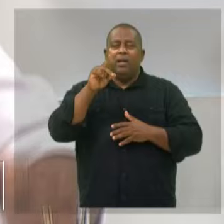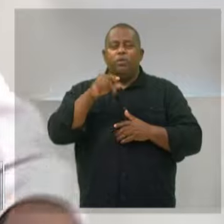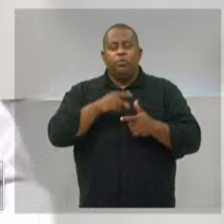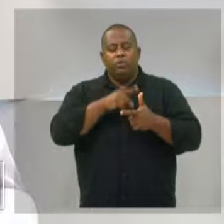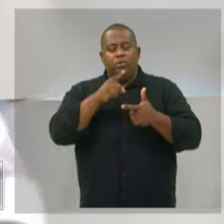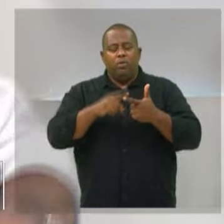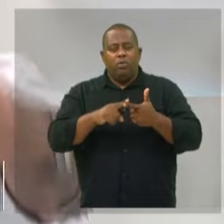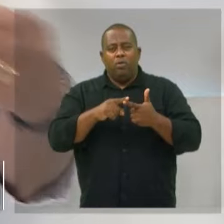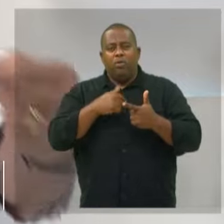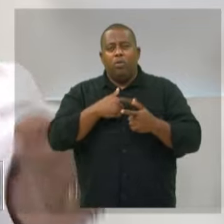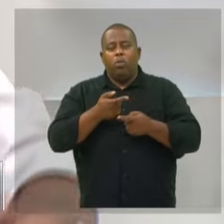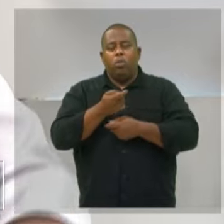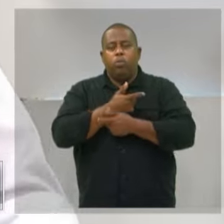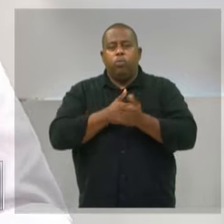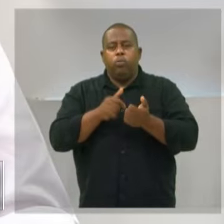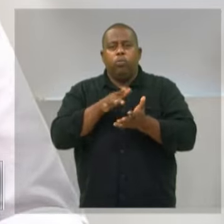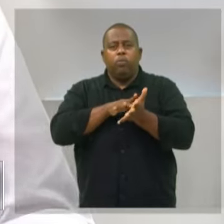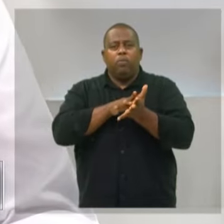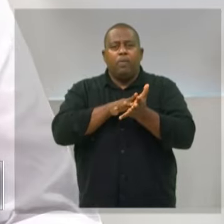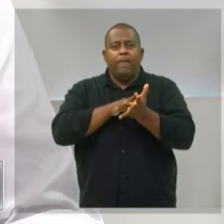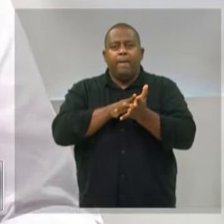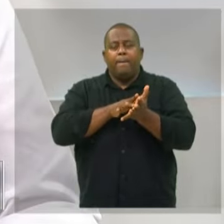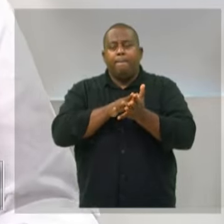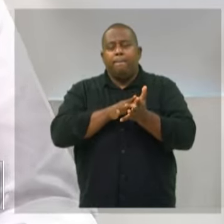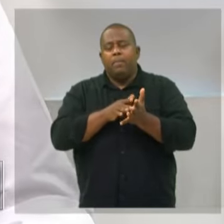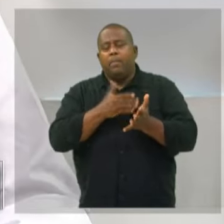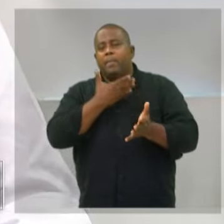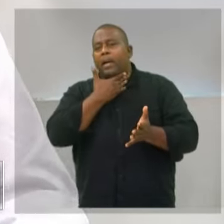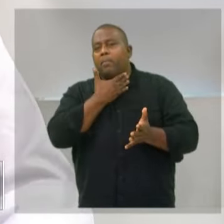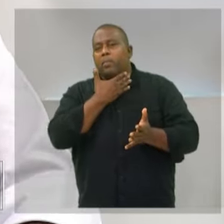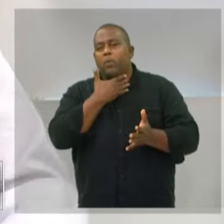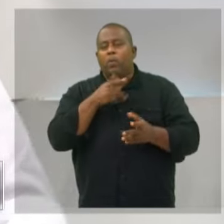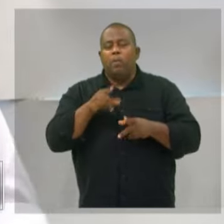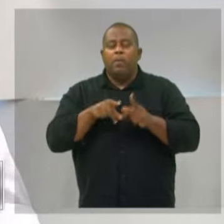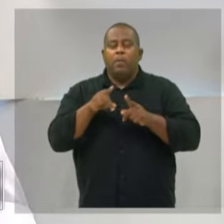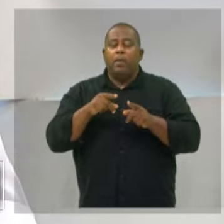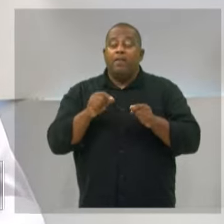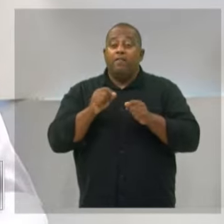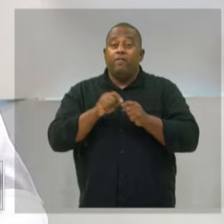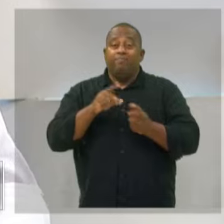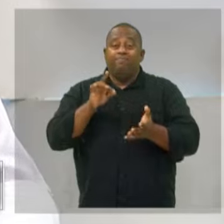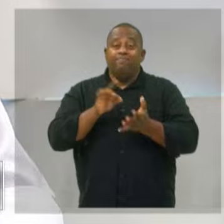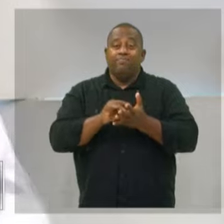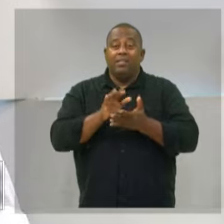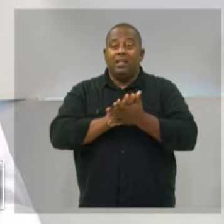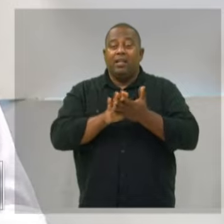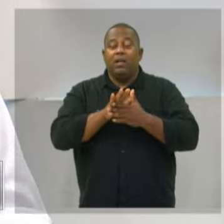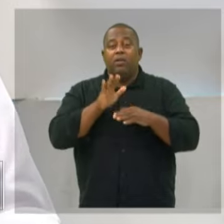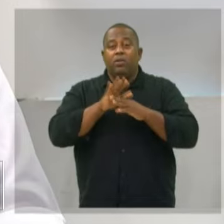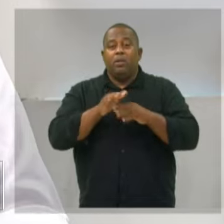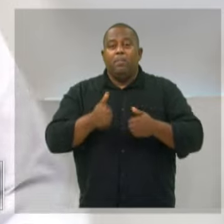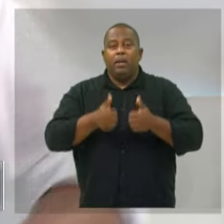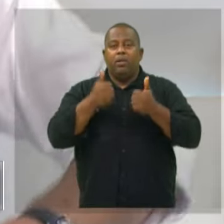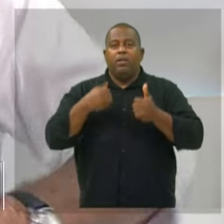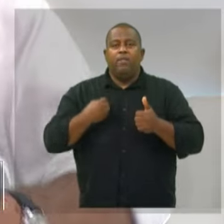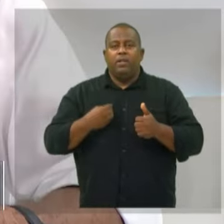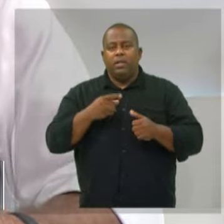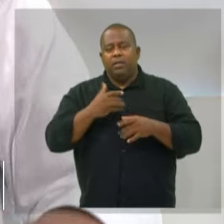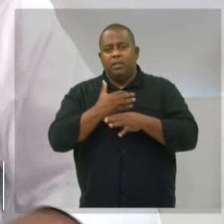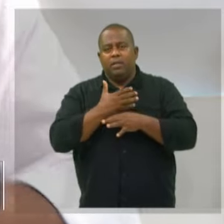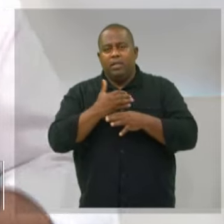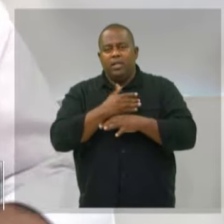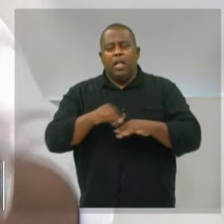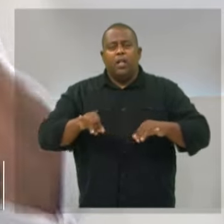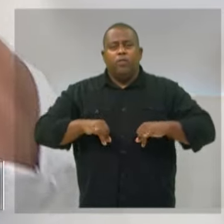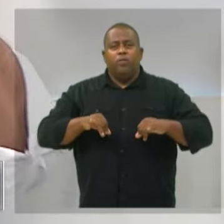demagogia com a conversa fiada para a população mas sem realização concreta para melhorar a vida da nossa cidade a cidade tem